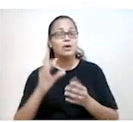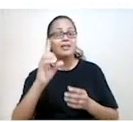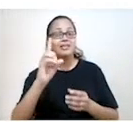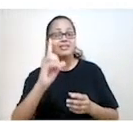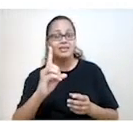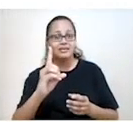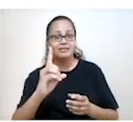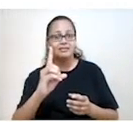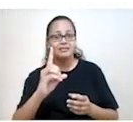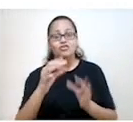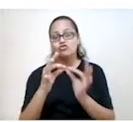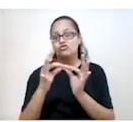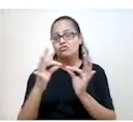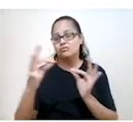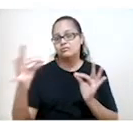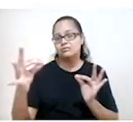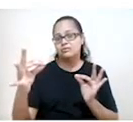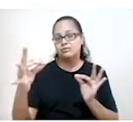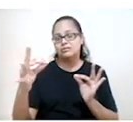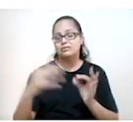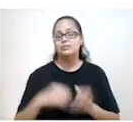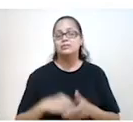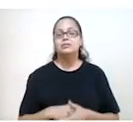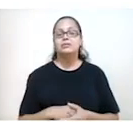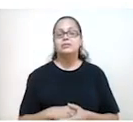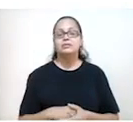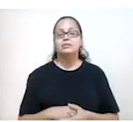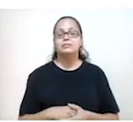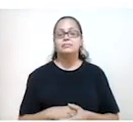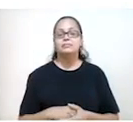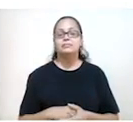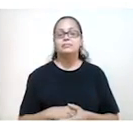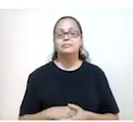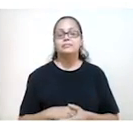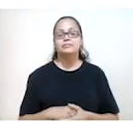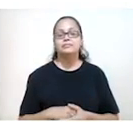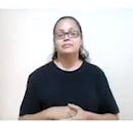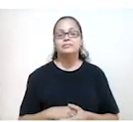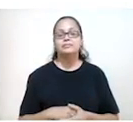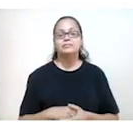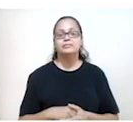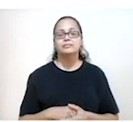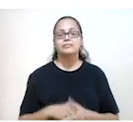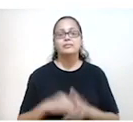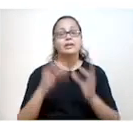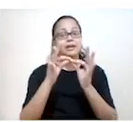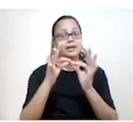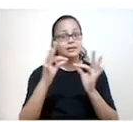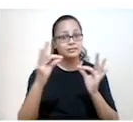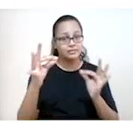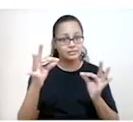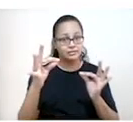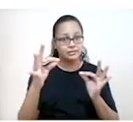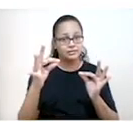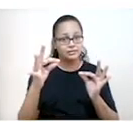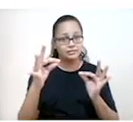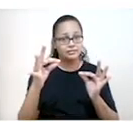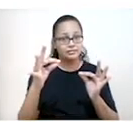distância, certo? Que é a distância que depende do